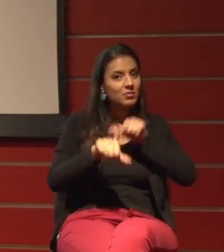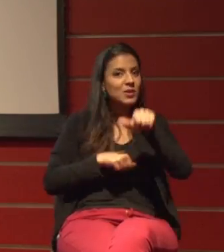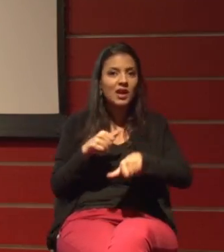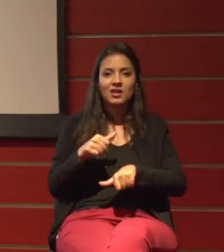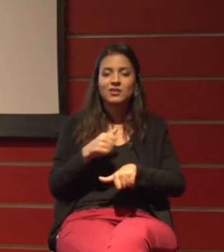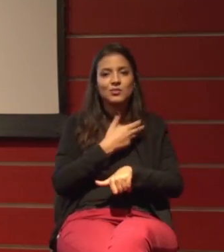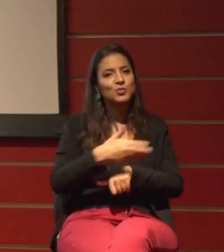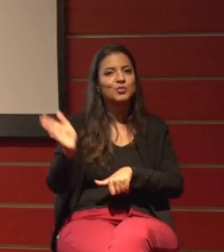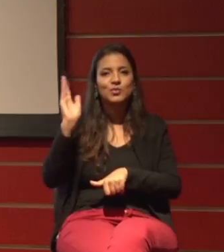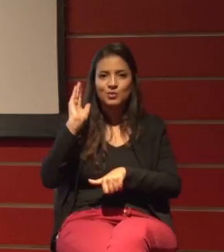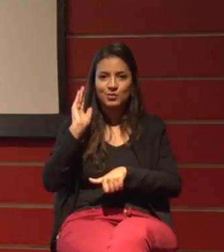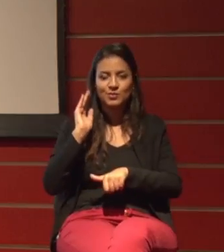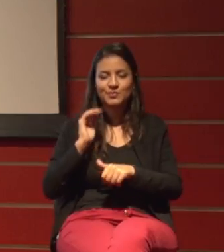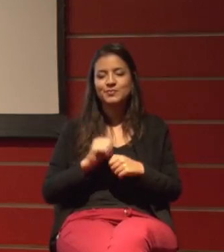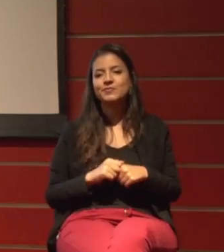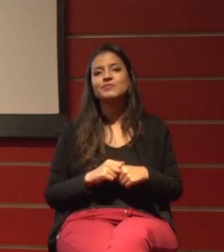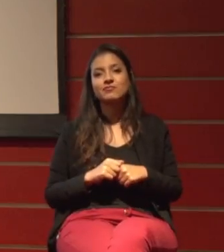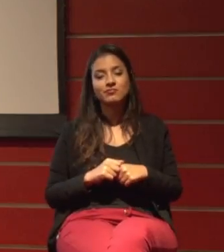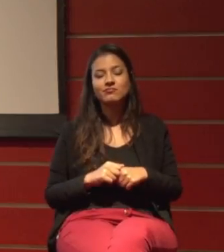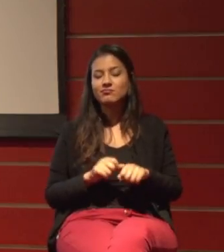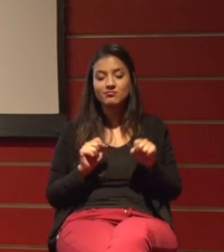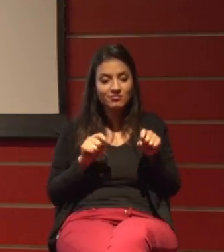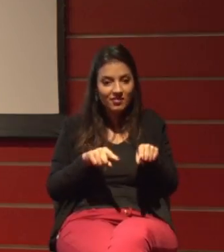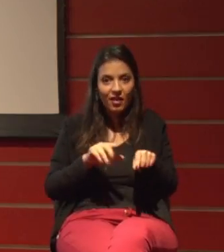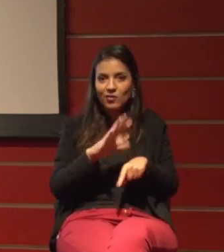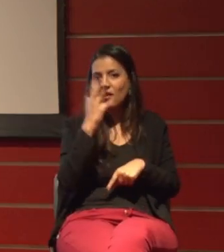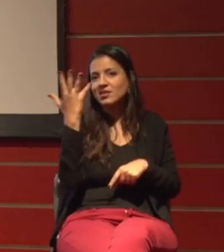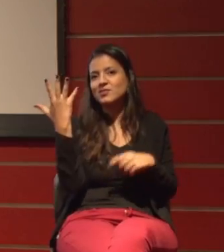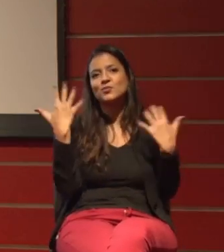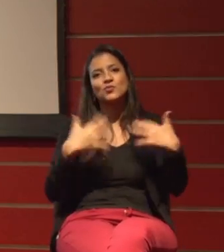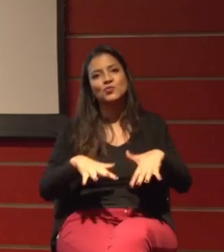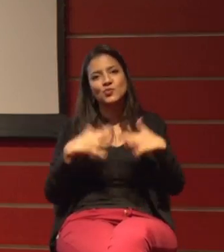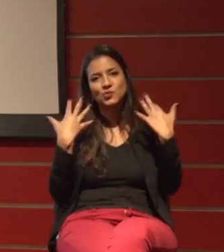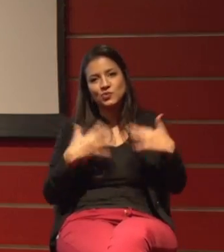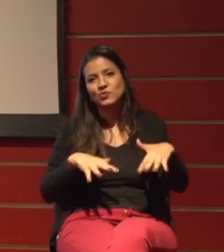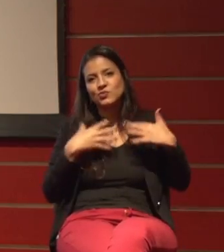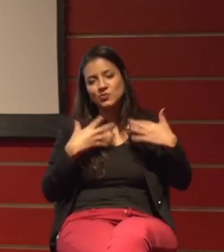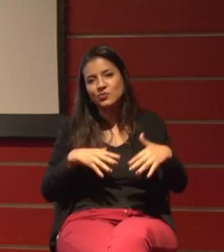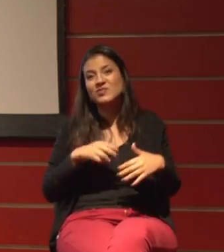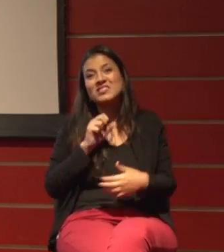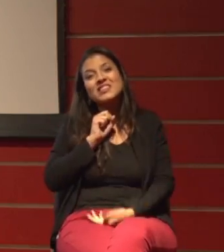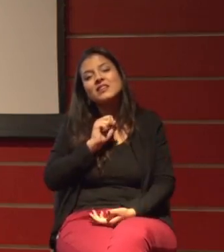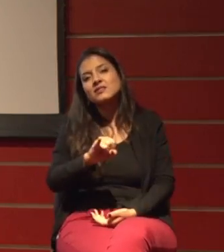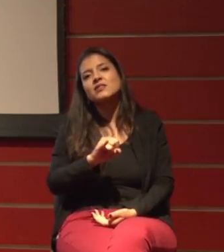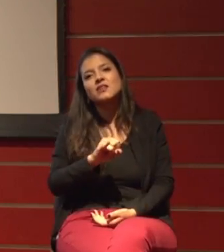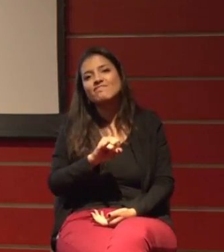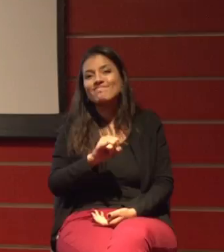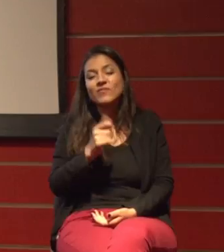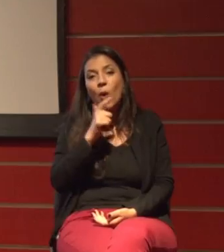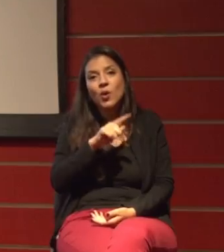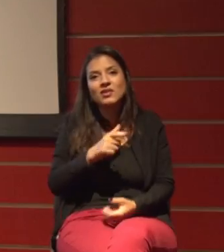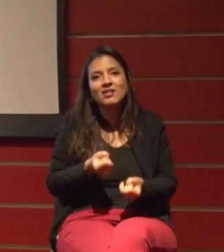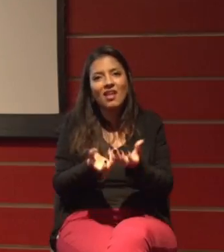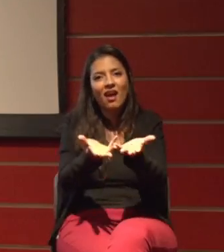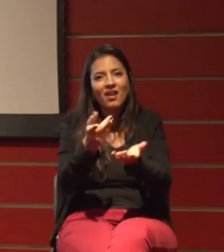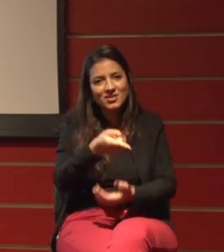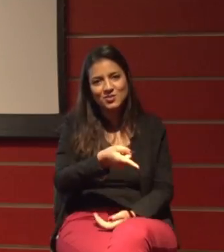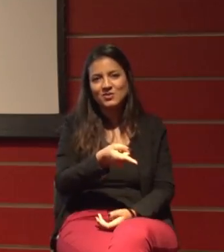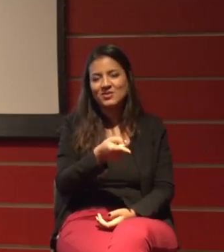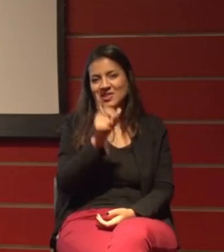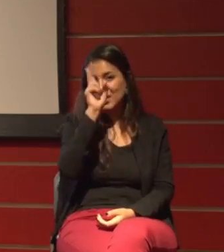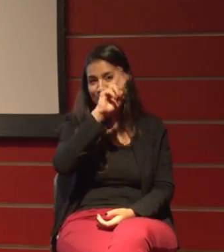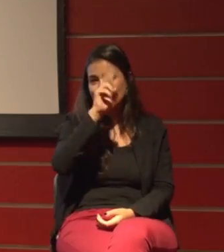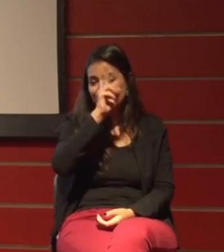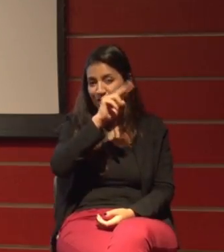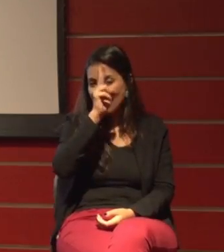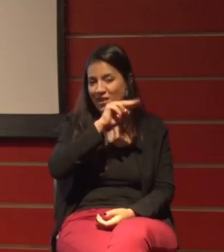né e quando isso acontece isso é mágico né quando a gente consegue fazer com que isso aconteça né com que a história